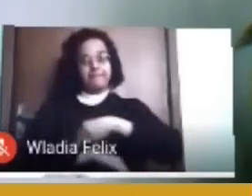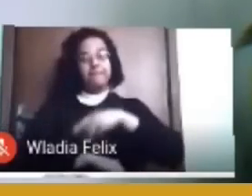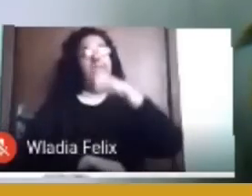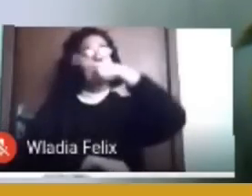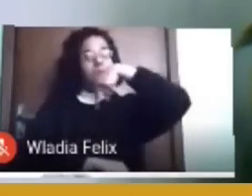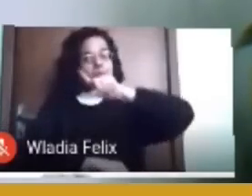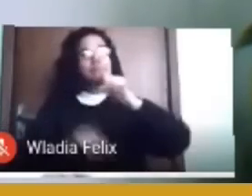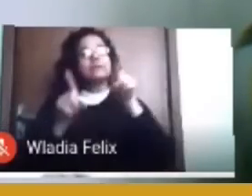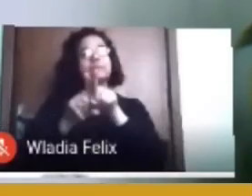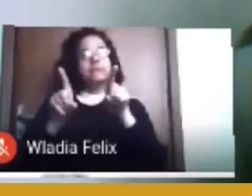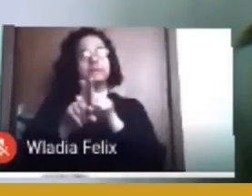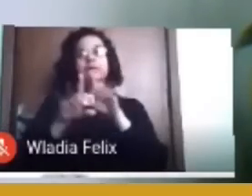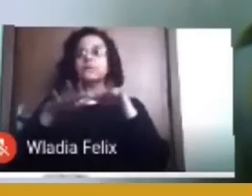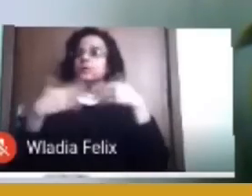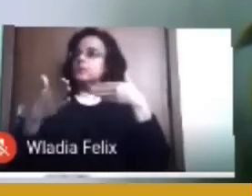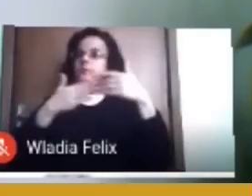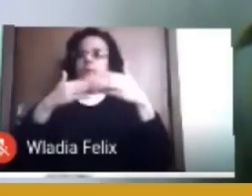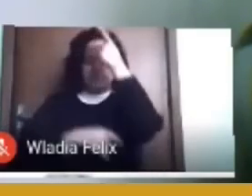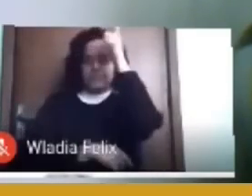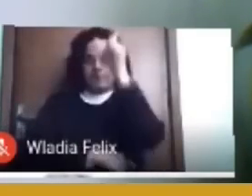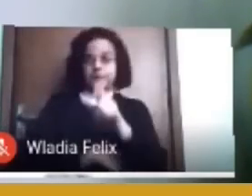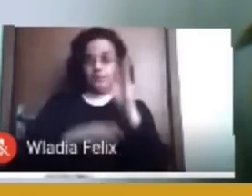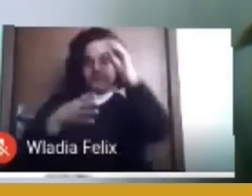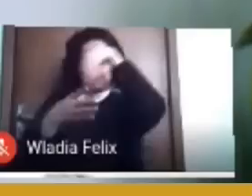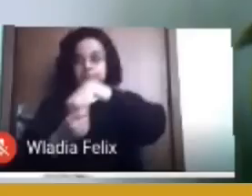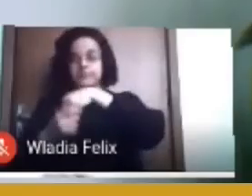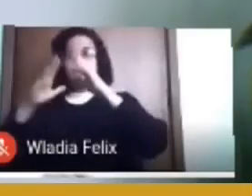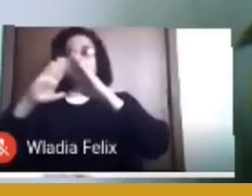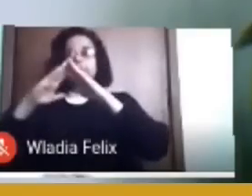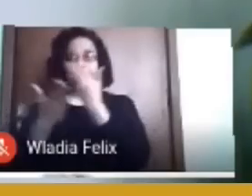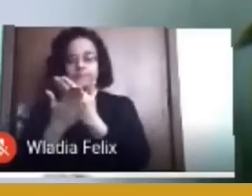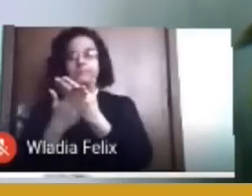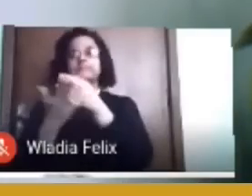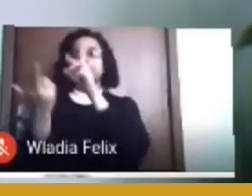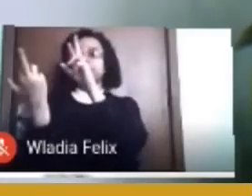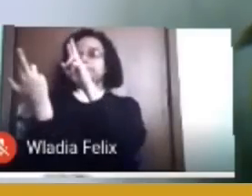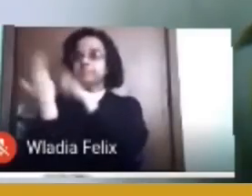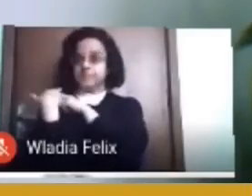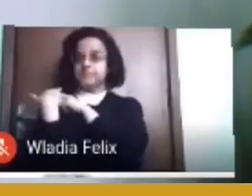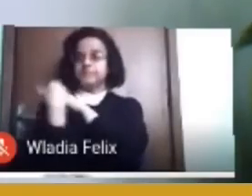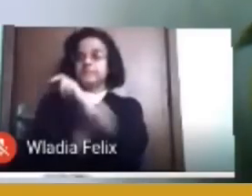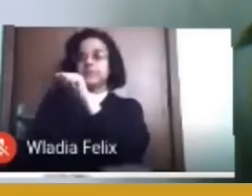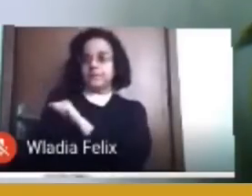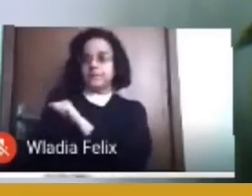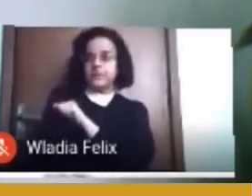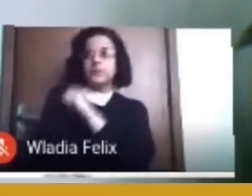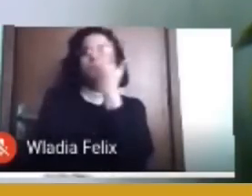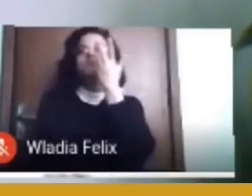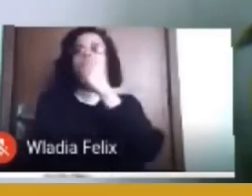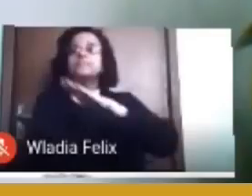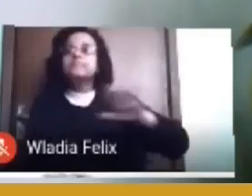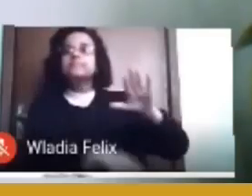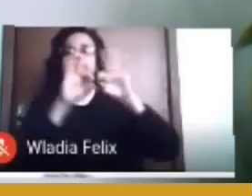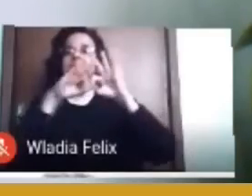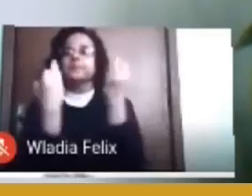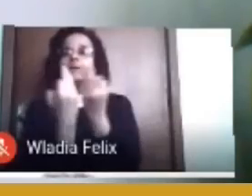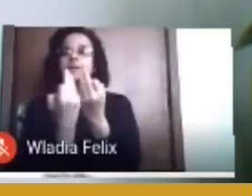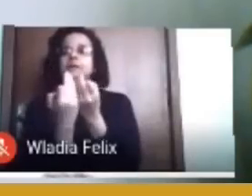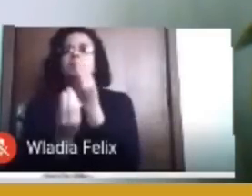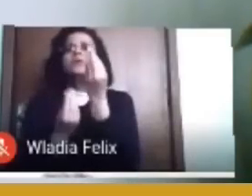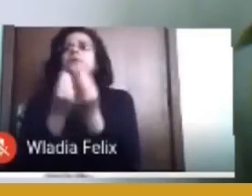essa referência, né? Como você bem colocou, quem é o adulto da situação? Então, nós, enquanto